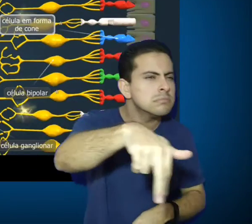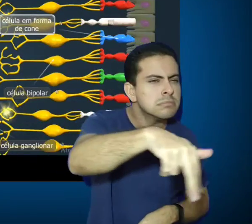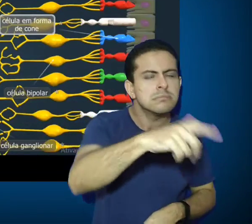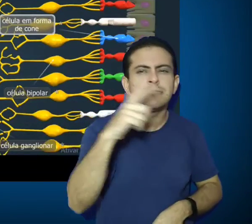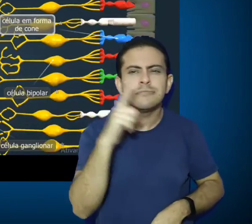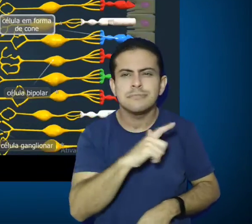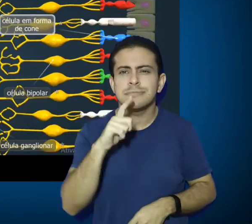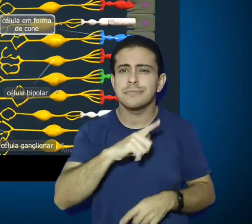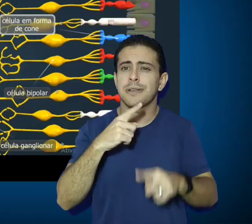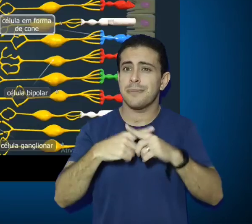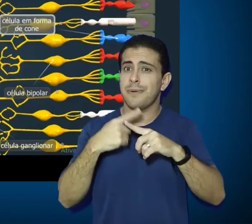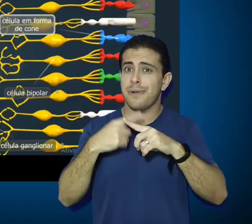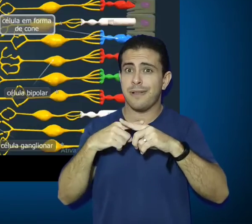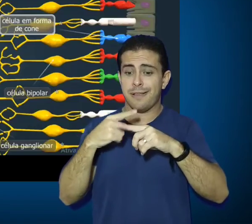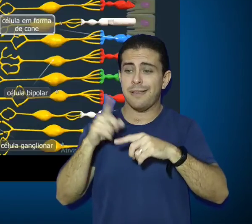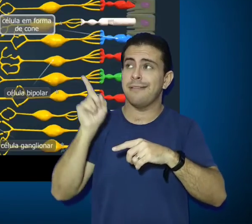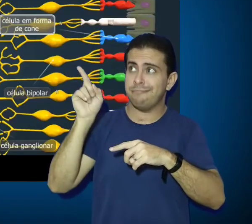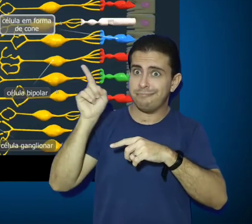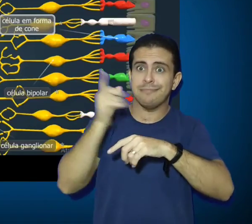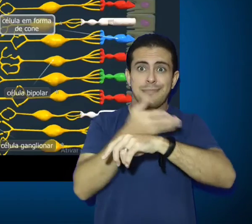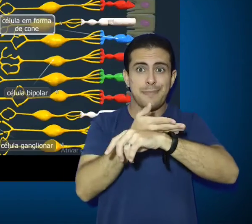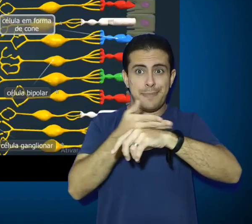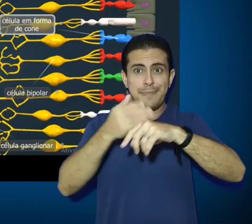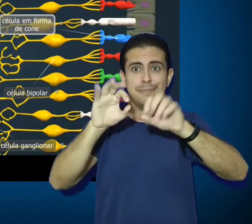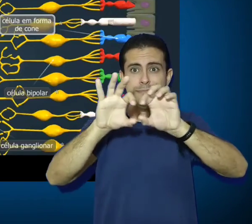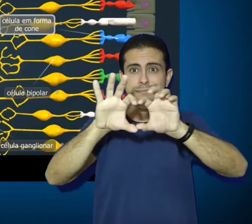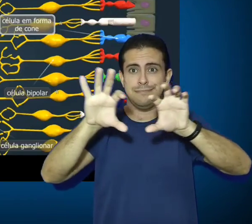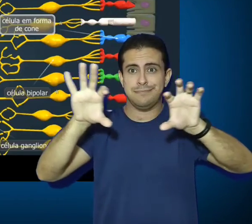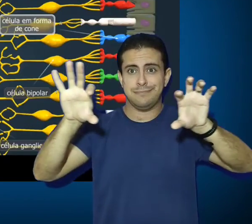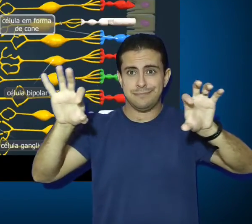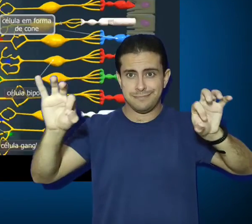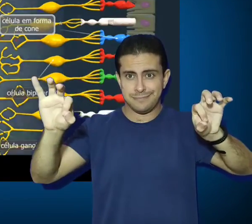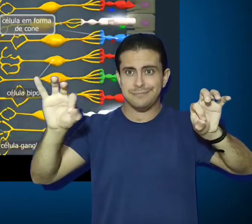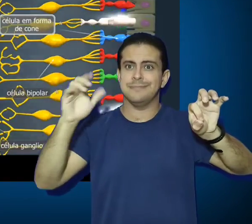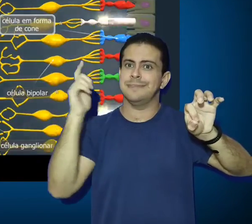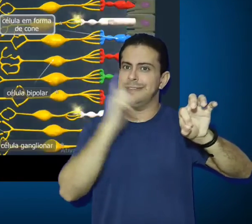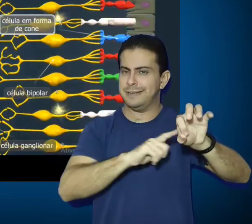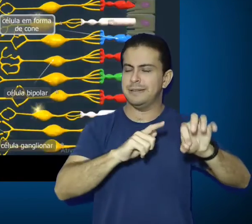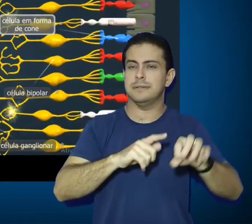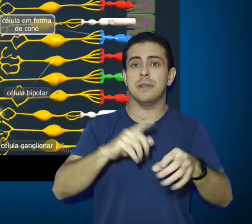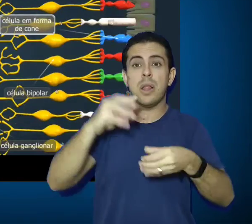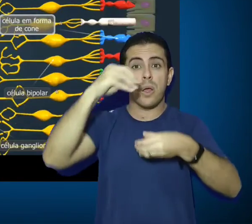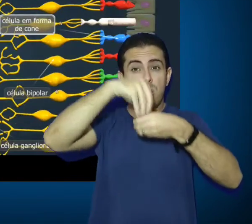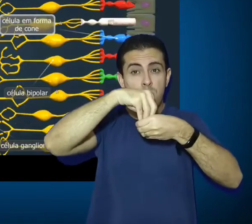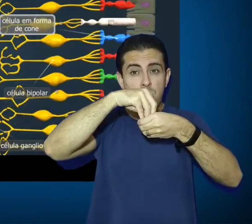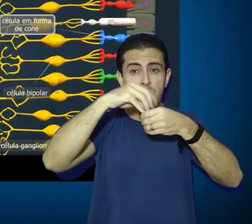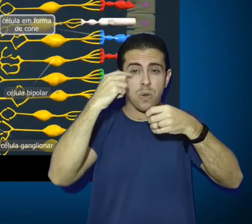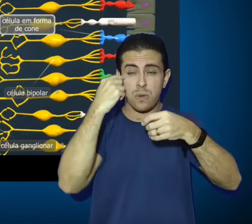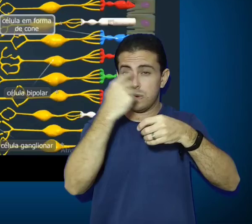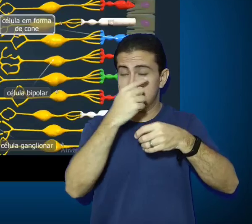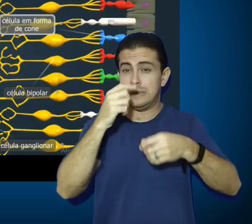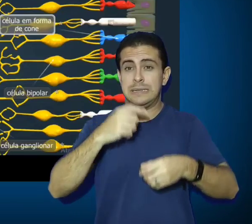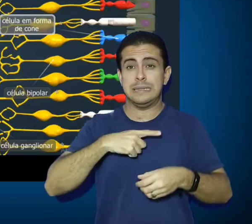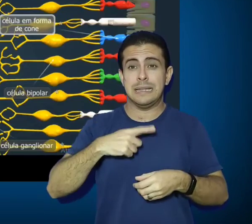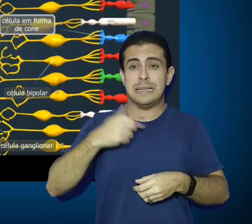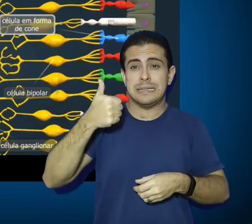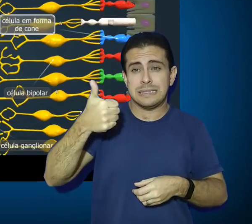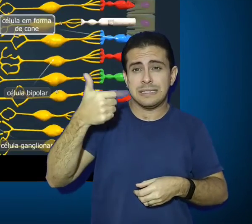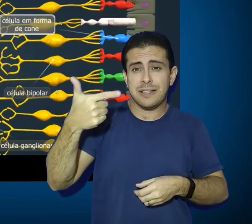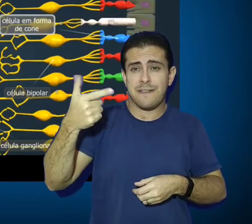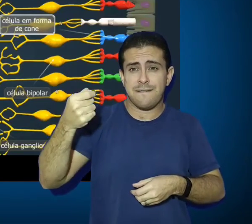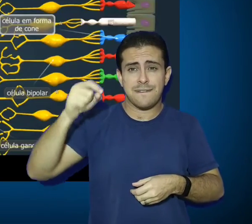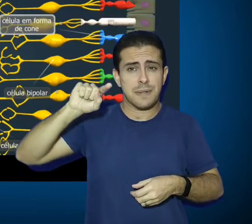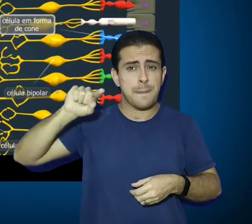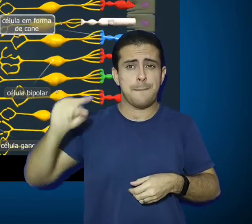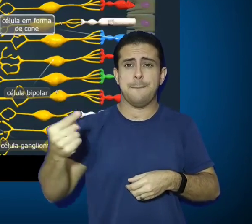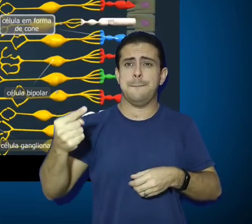os bastonetes estão funcionando. São cerca de 120 mil em cada globo ocular, mas cada uma delas é cerca de 1000